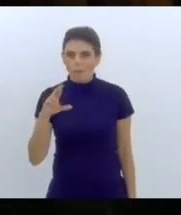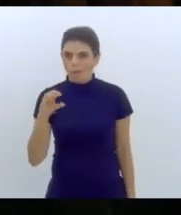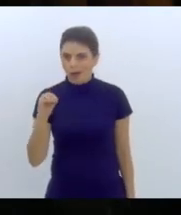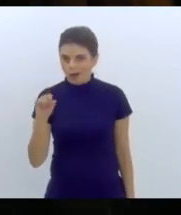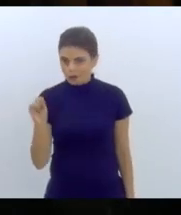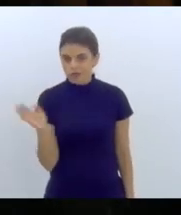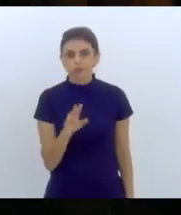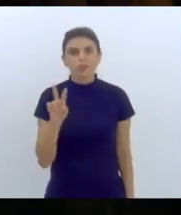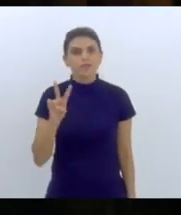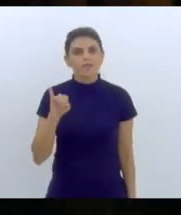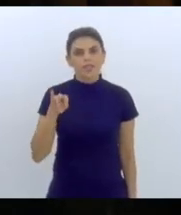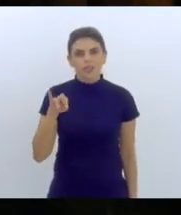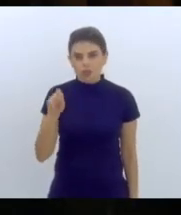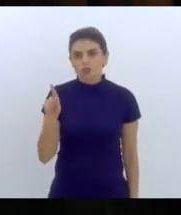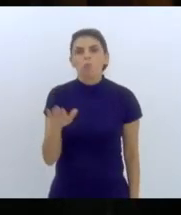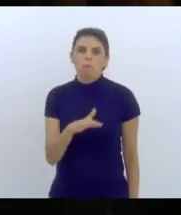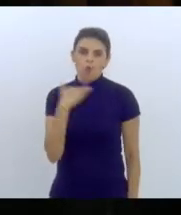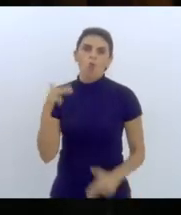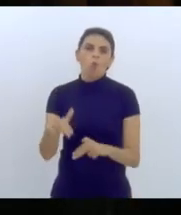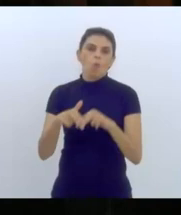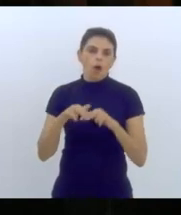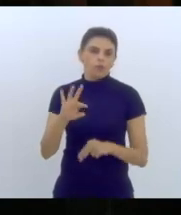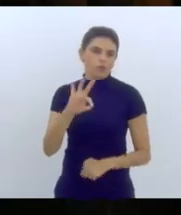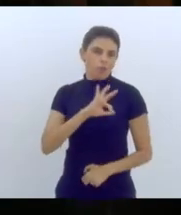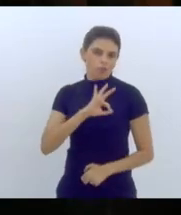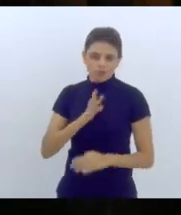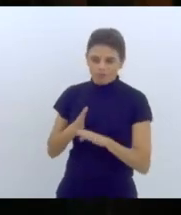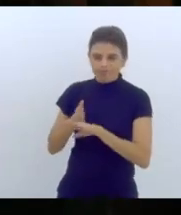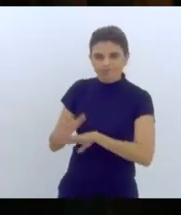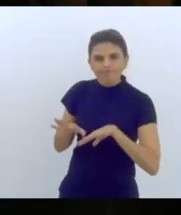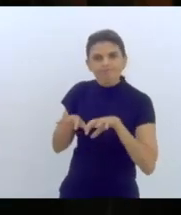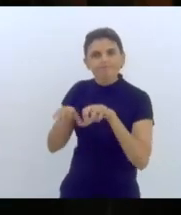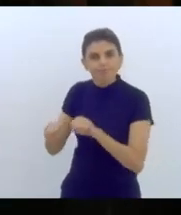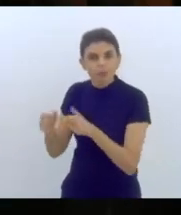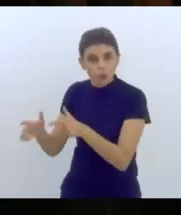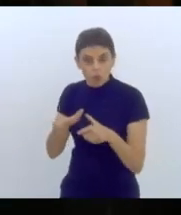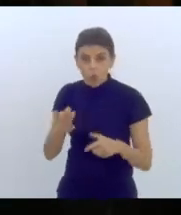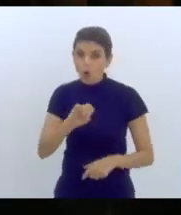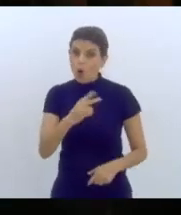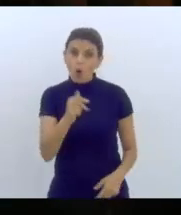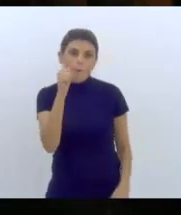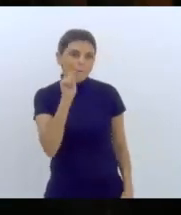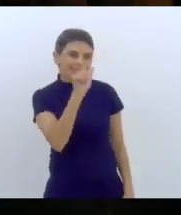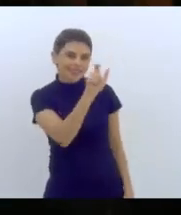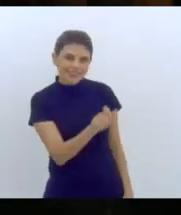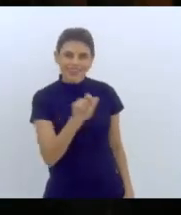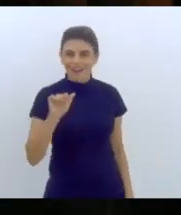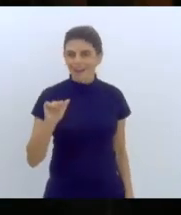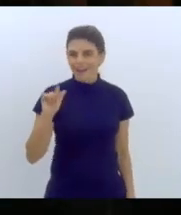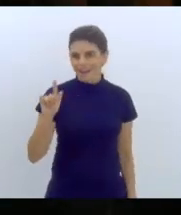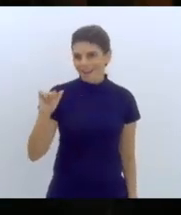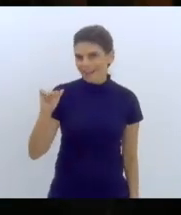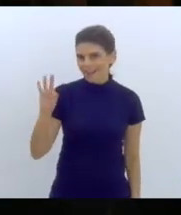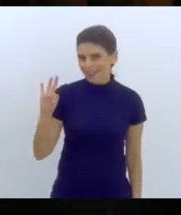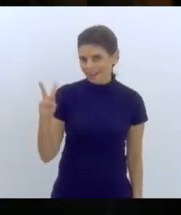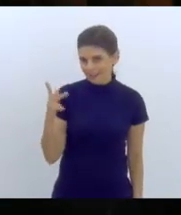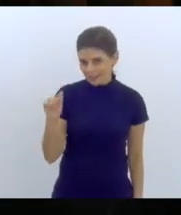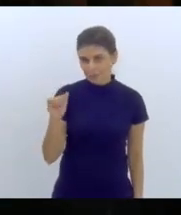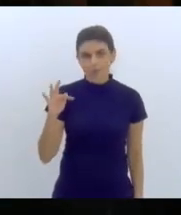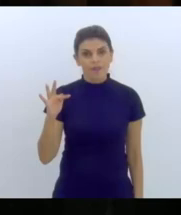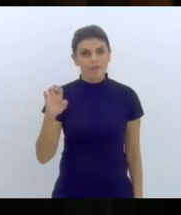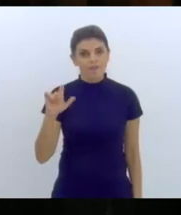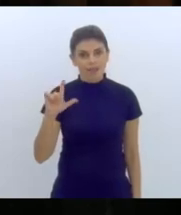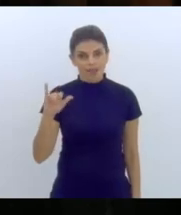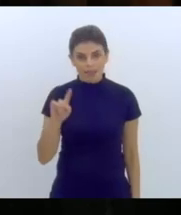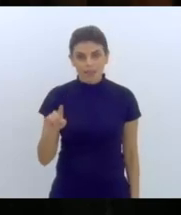foi morto durante uma operação policial. Ou então a Agatha Félix, que voltava da escola com a sua mãe